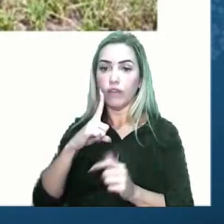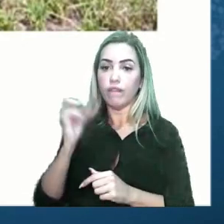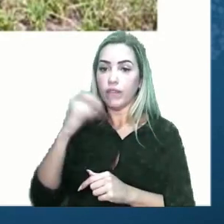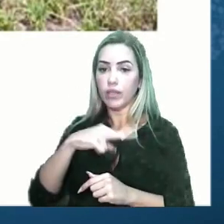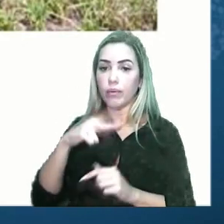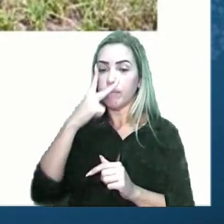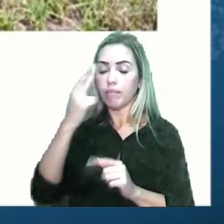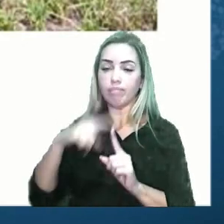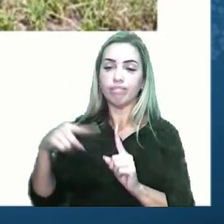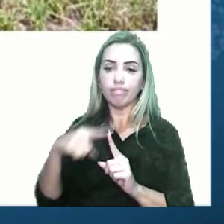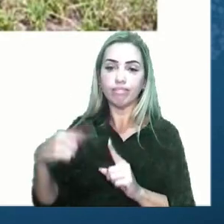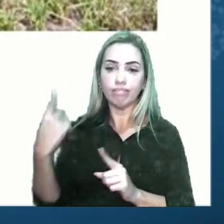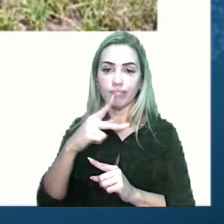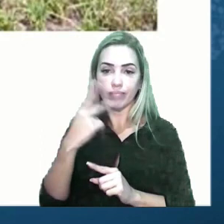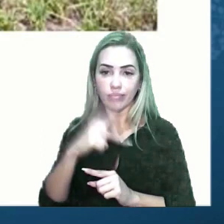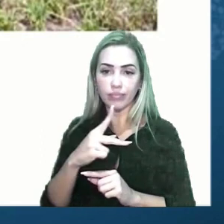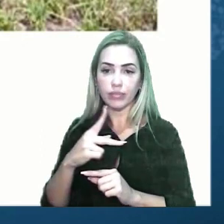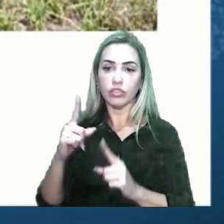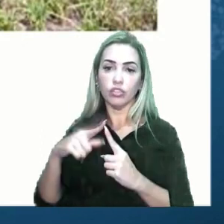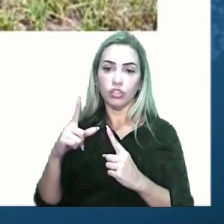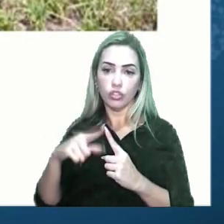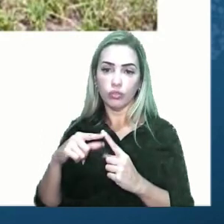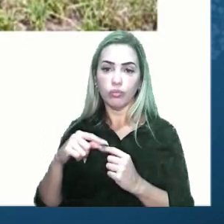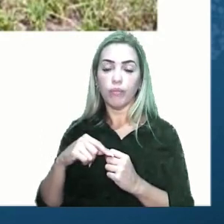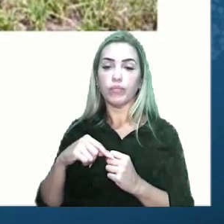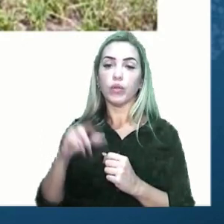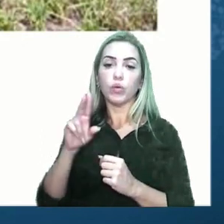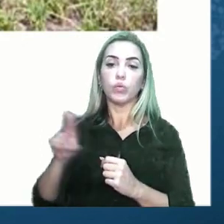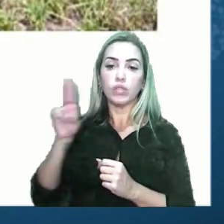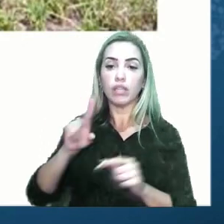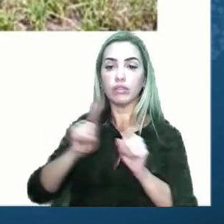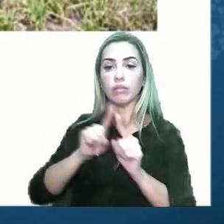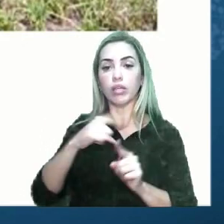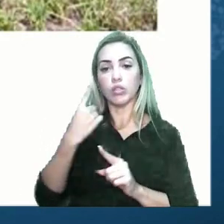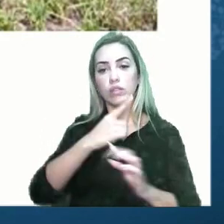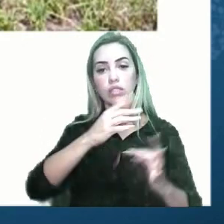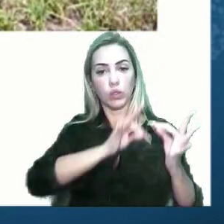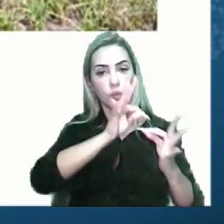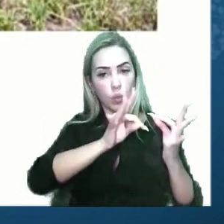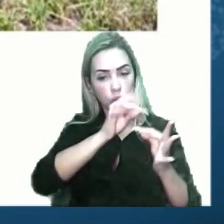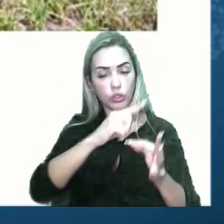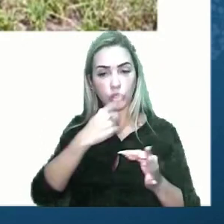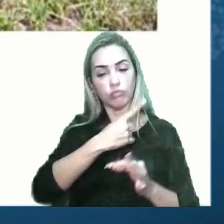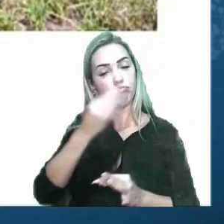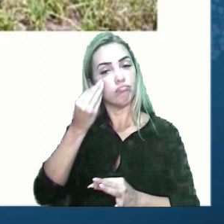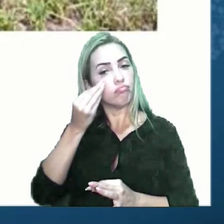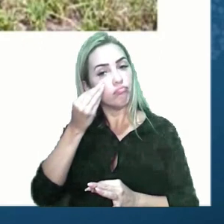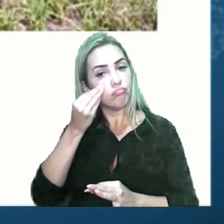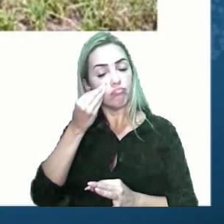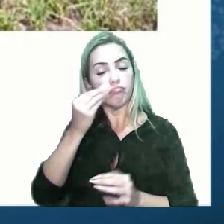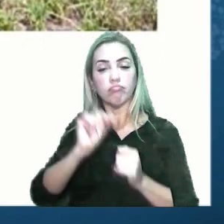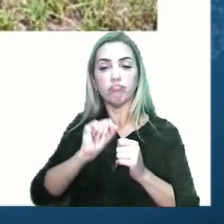seria parente desse vírus, e usando as nossas tecnologias, a gente tentou